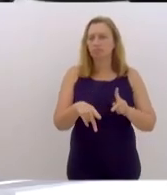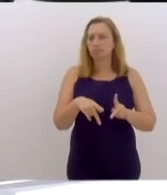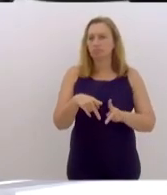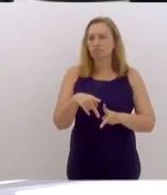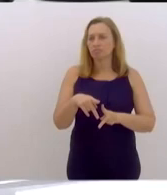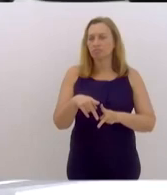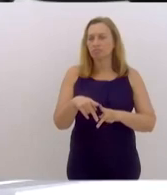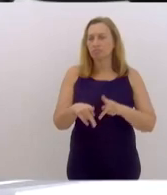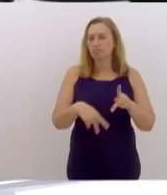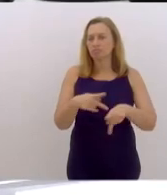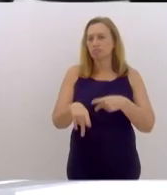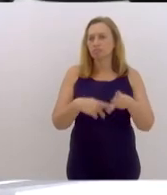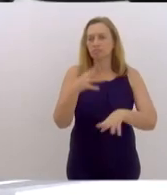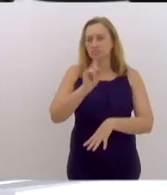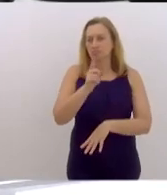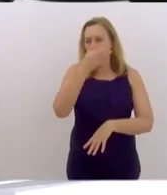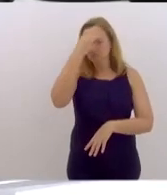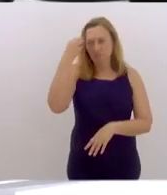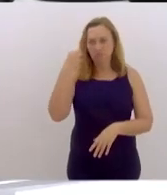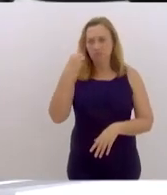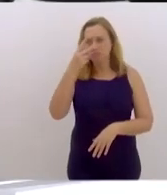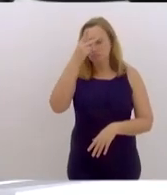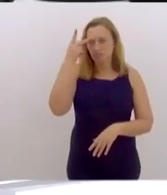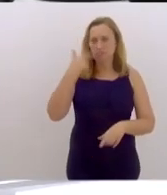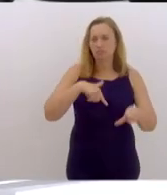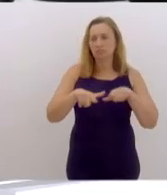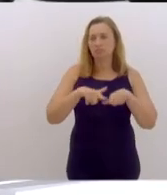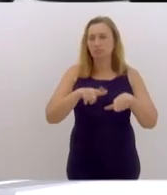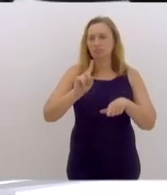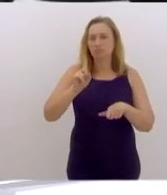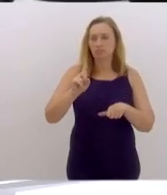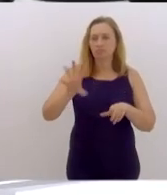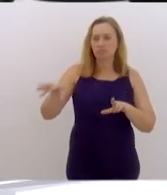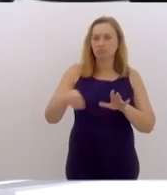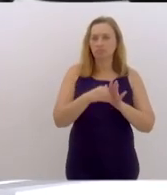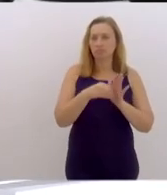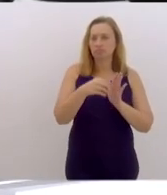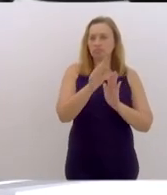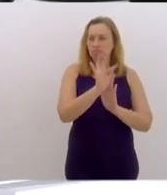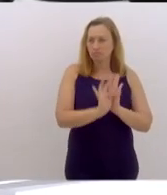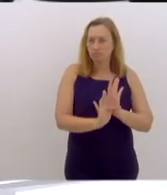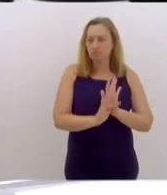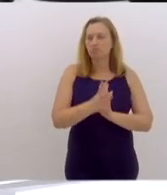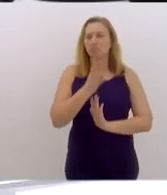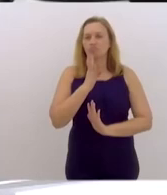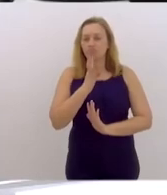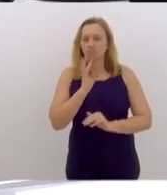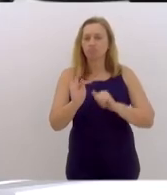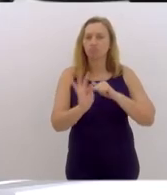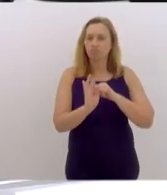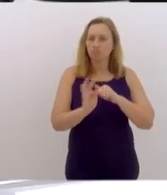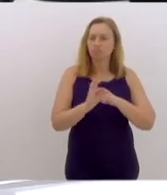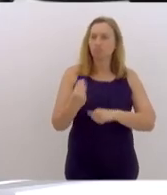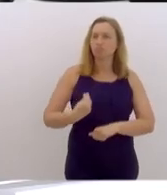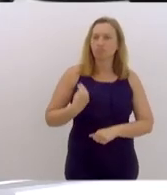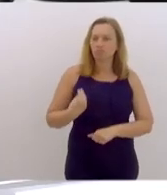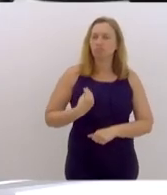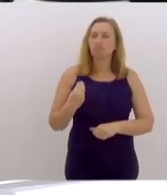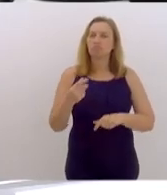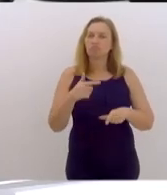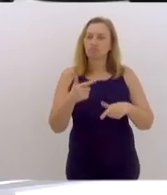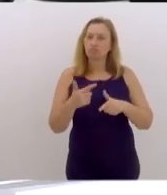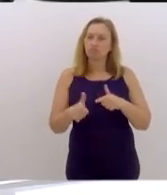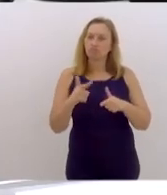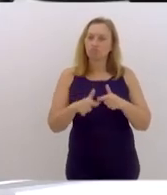Ah e não esquecer que os trabalhadores não são citados no texto e tem um conhecimento técnico e vivência dos